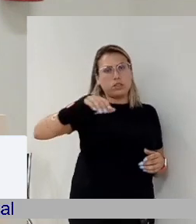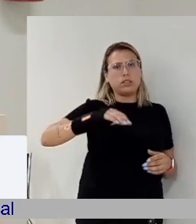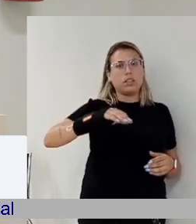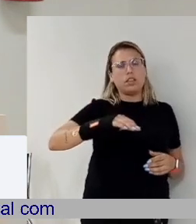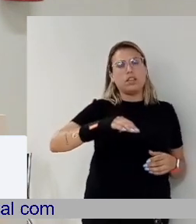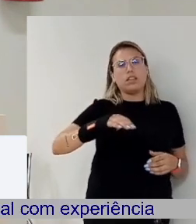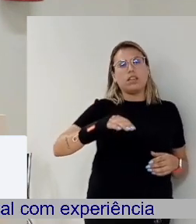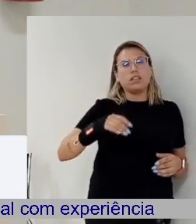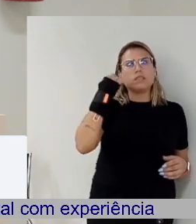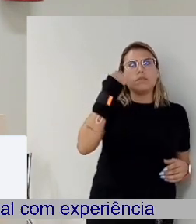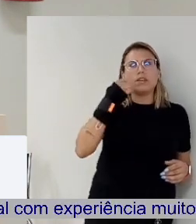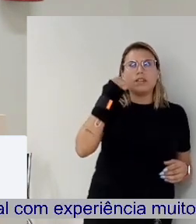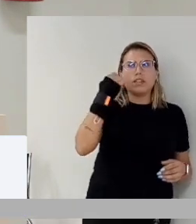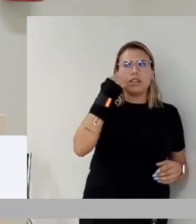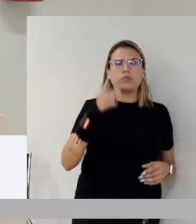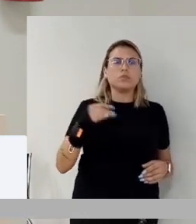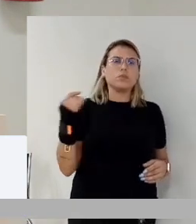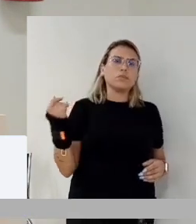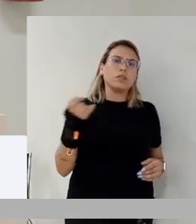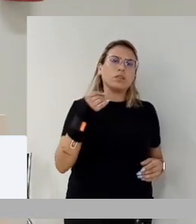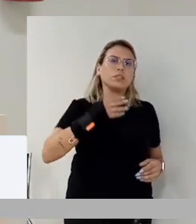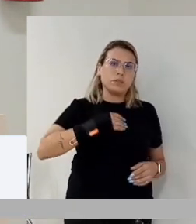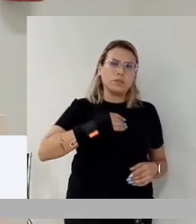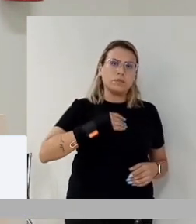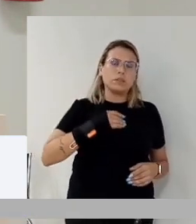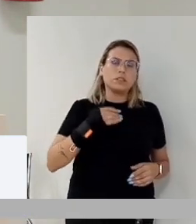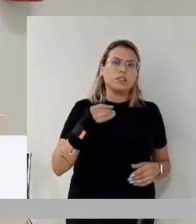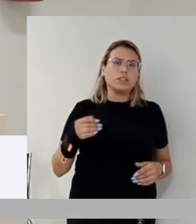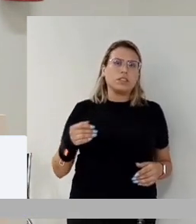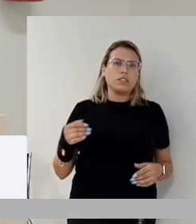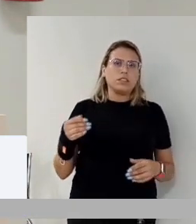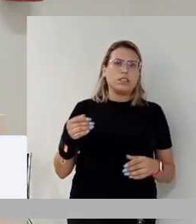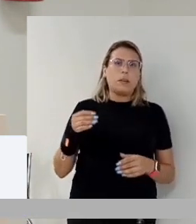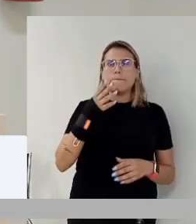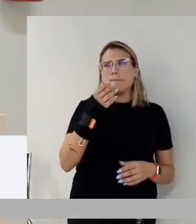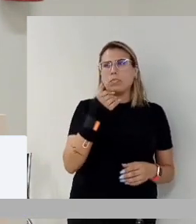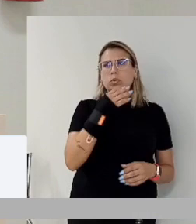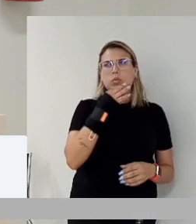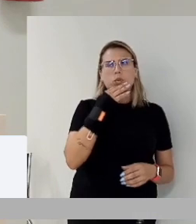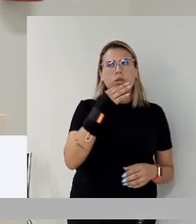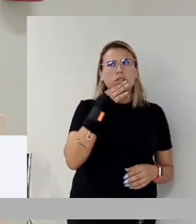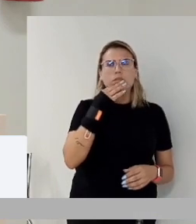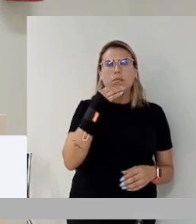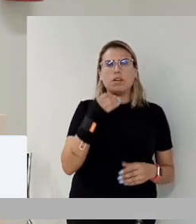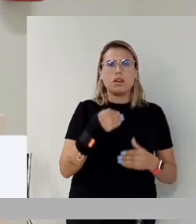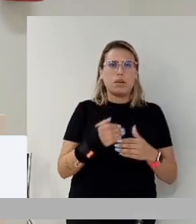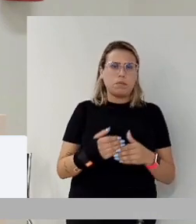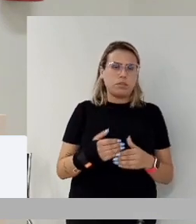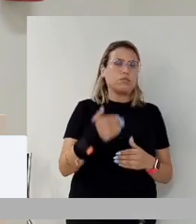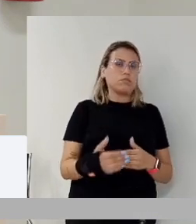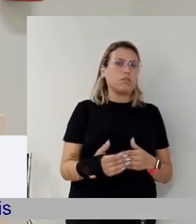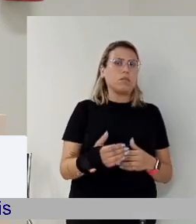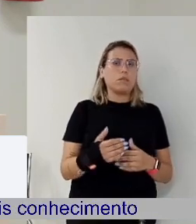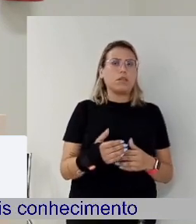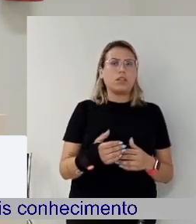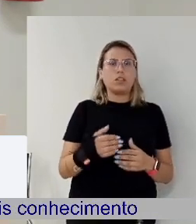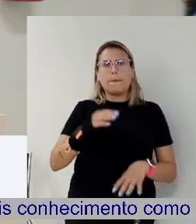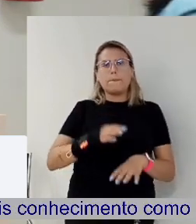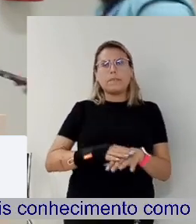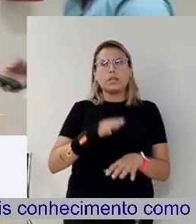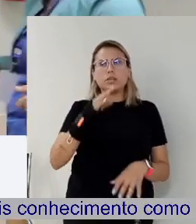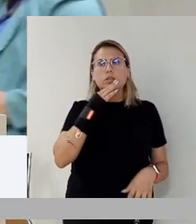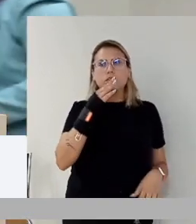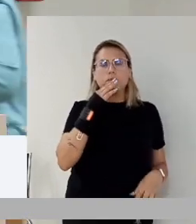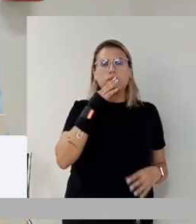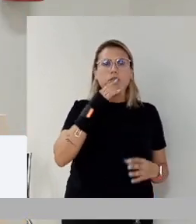experiência muito importante para mim adquiri muito conhecimento a partir desse momento eu adquiri mais conhecimento como secretário de